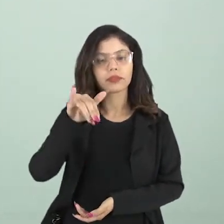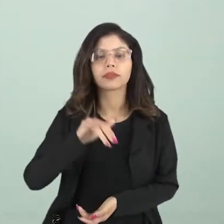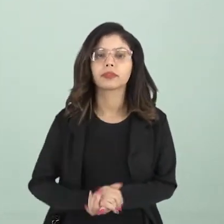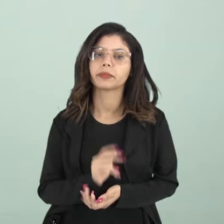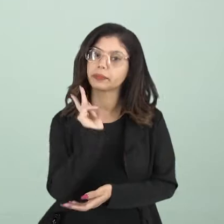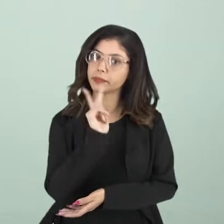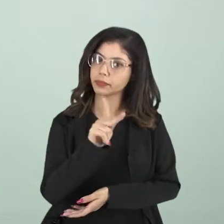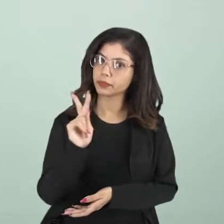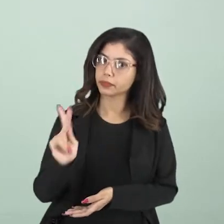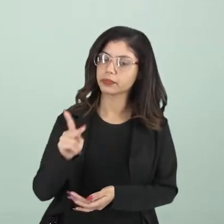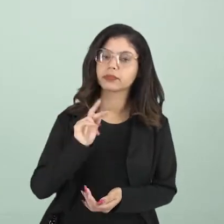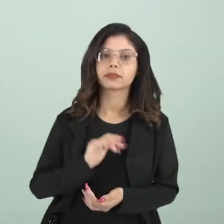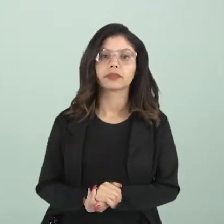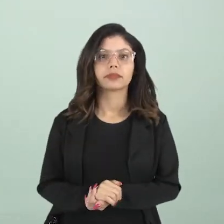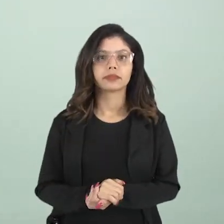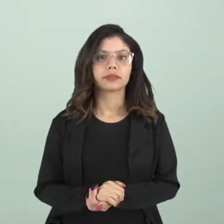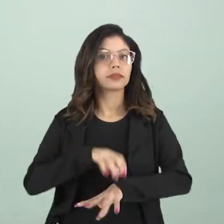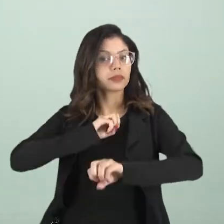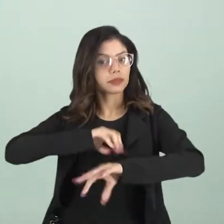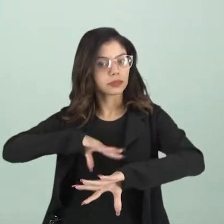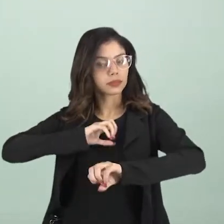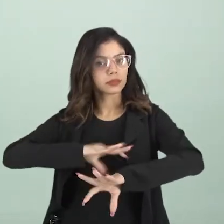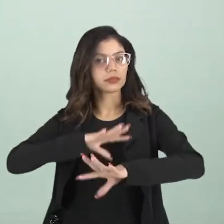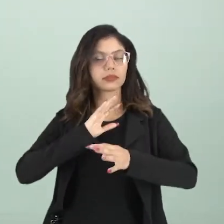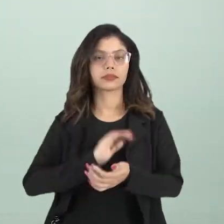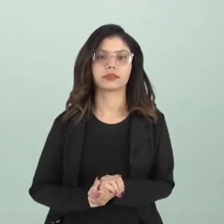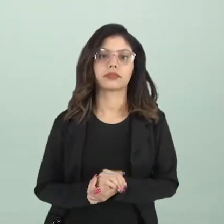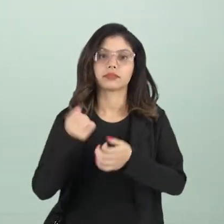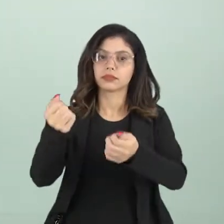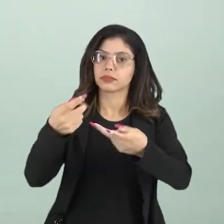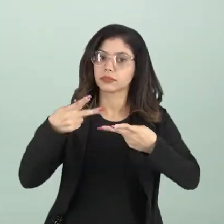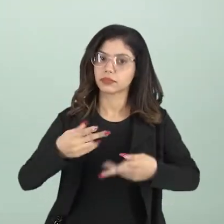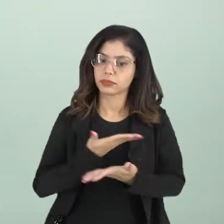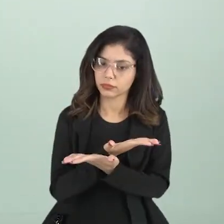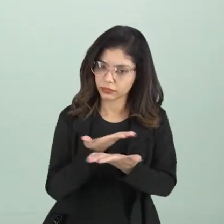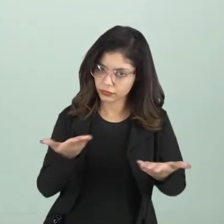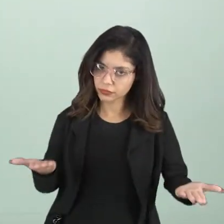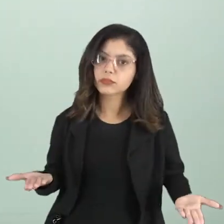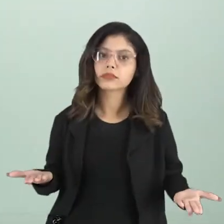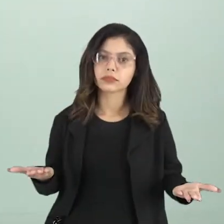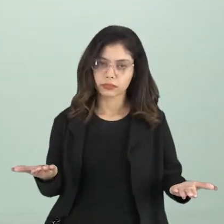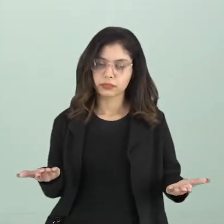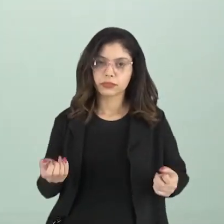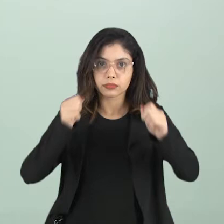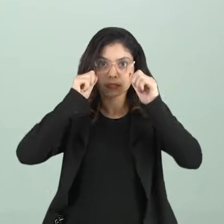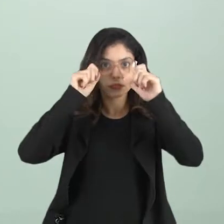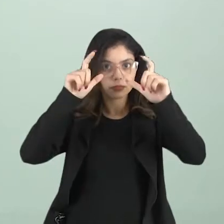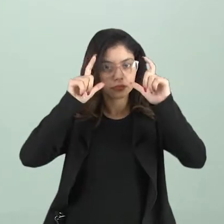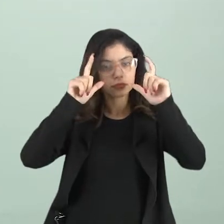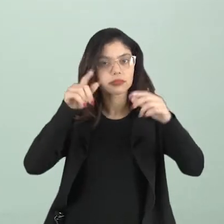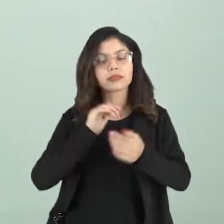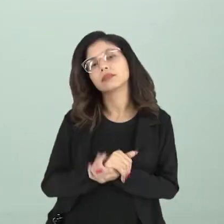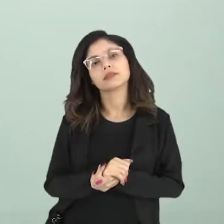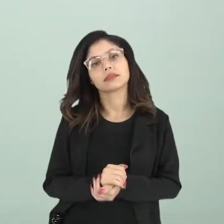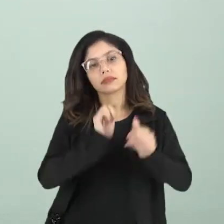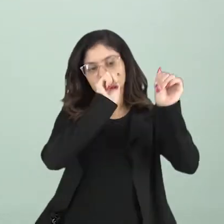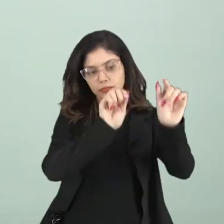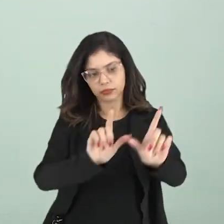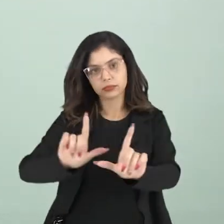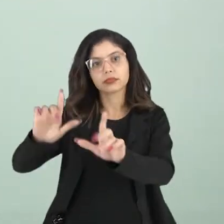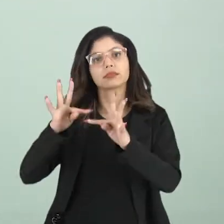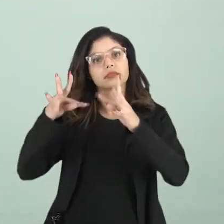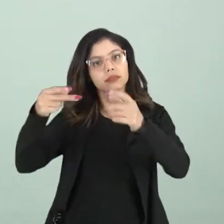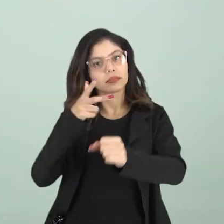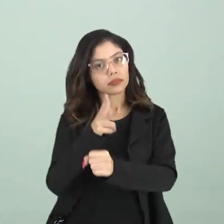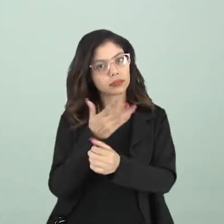Araújo, professor da Rede Pública de Ensino, e eu te convido a prestar bastante atenção e acompanhar